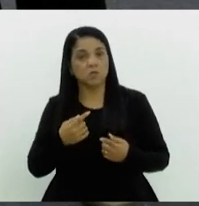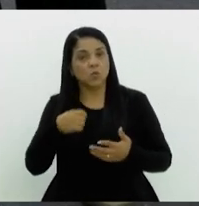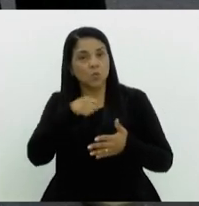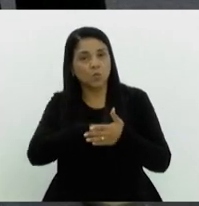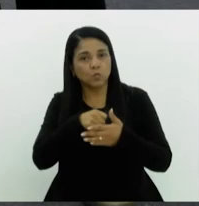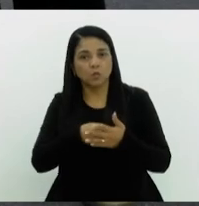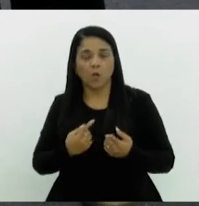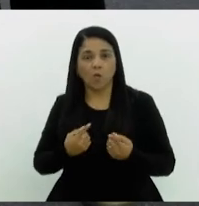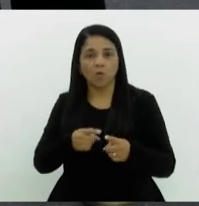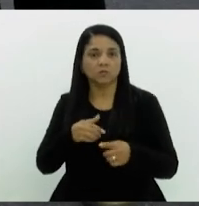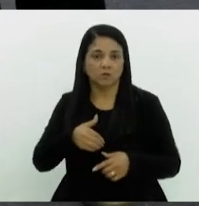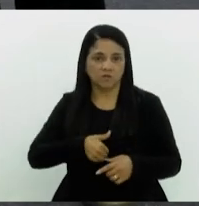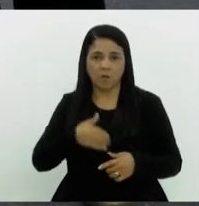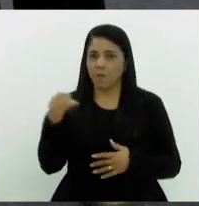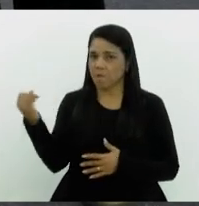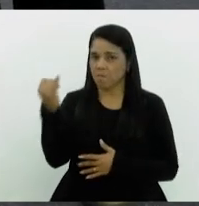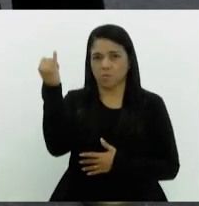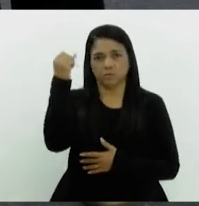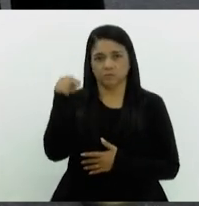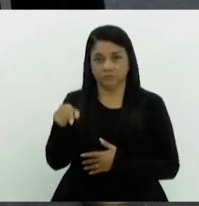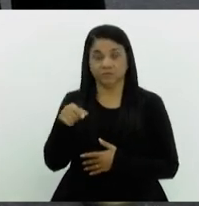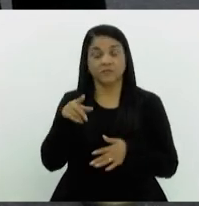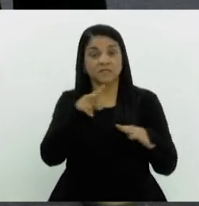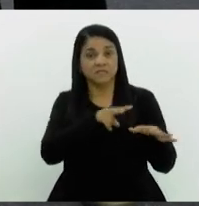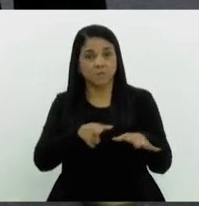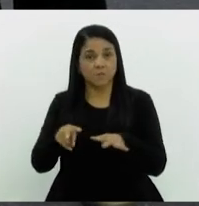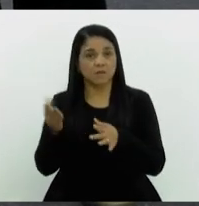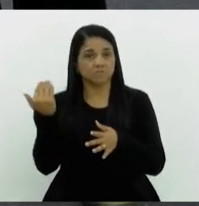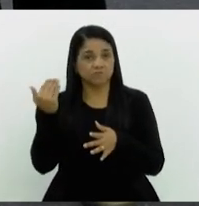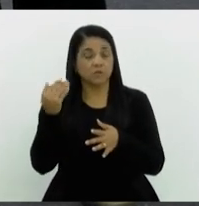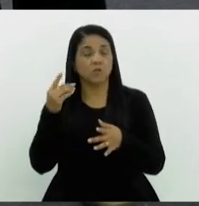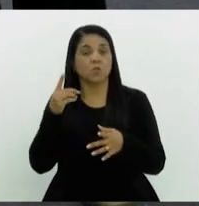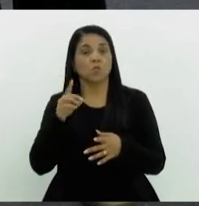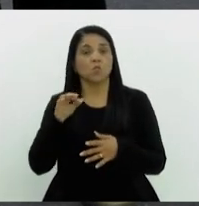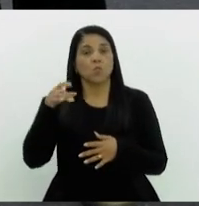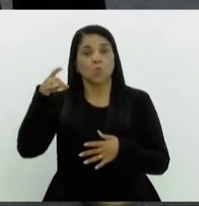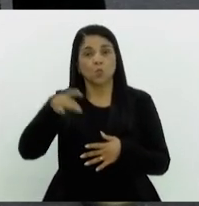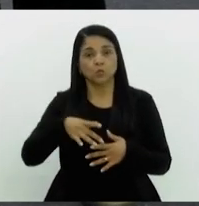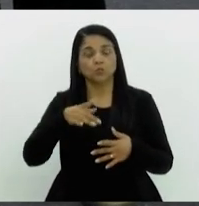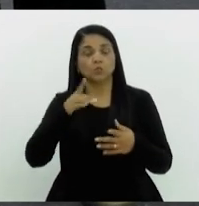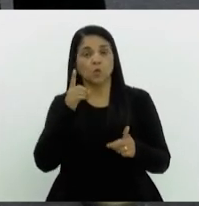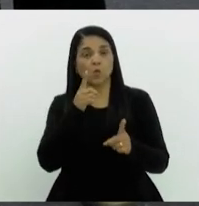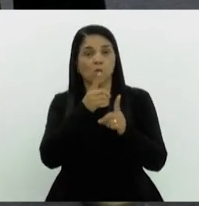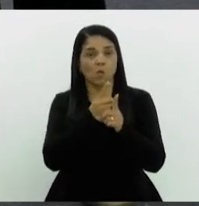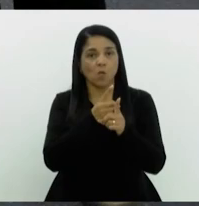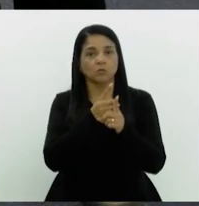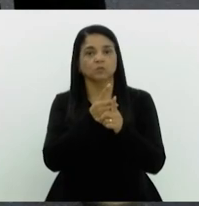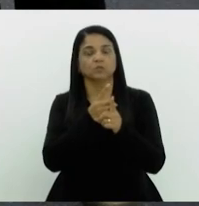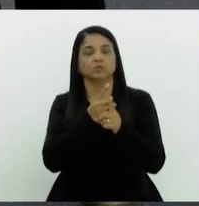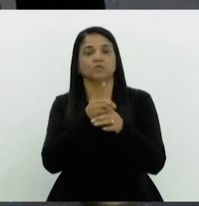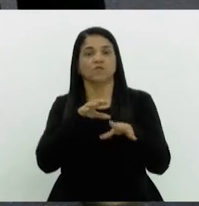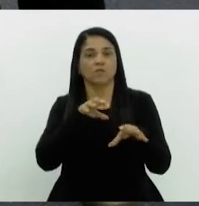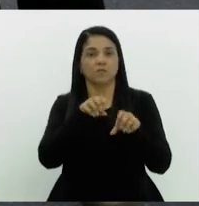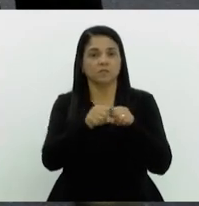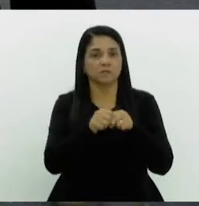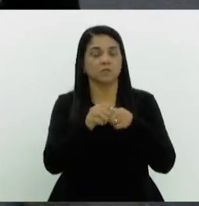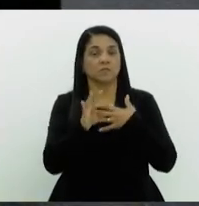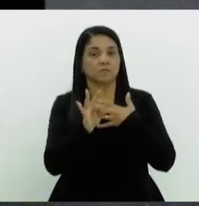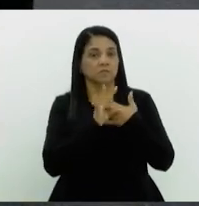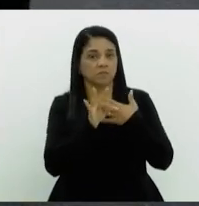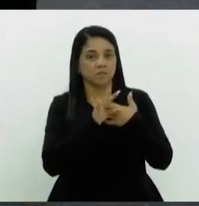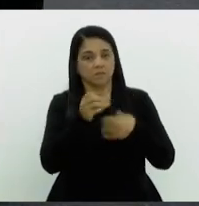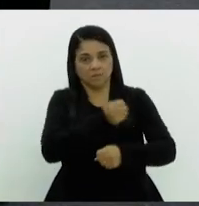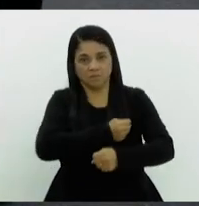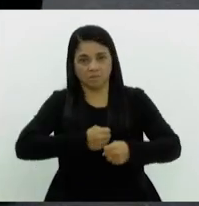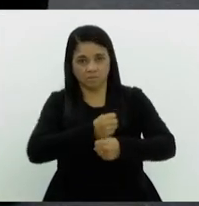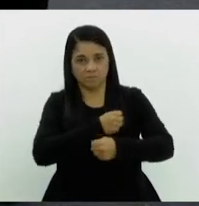na última semana, realizamos o último encontro de formação técnica para as cozinhas solidárias, lá na Favela da